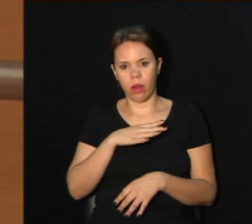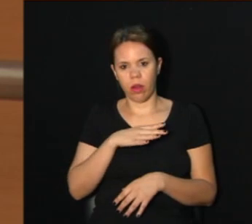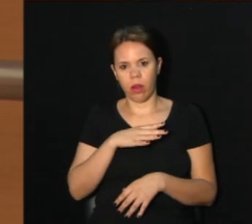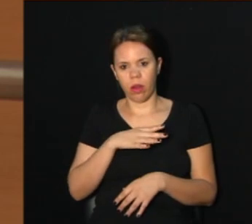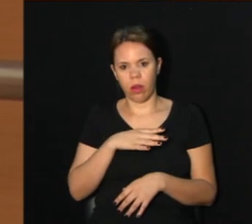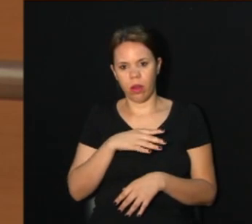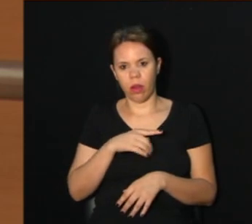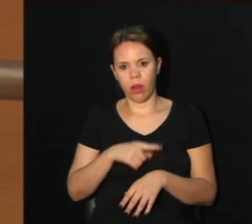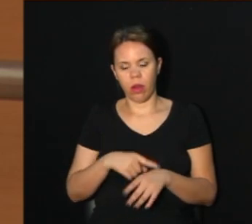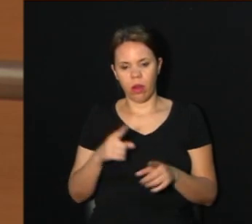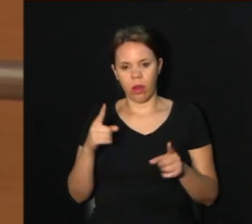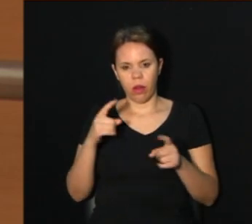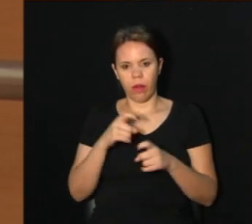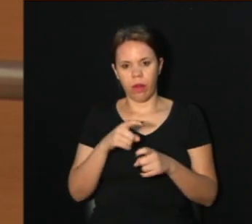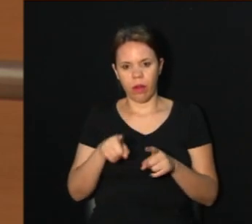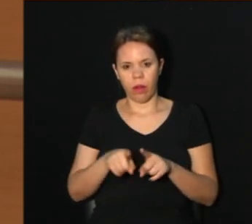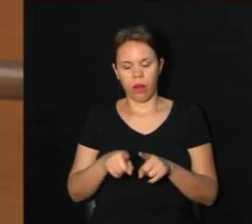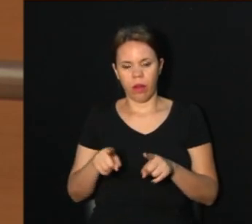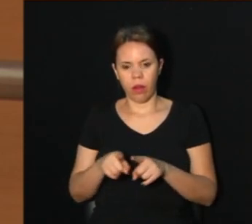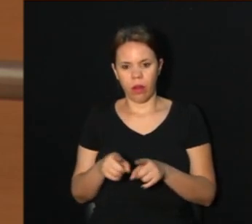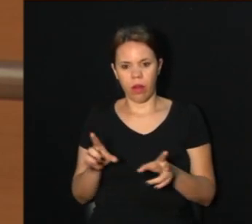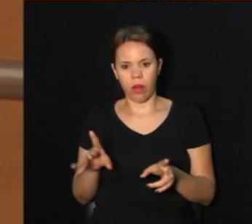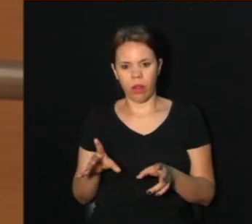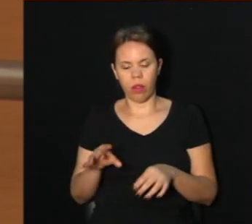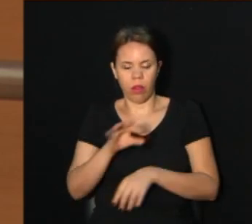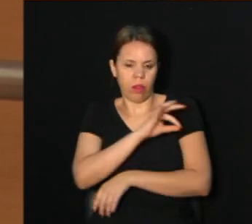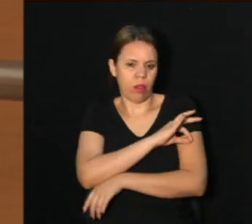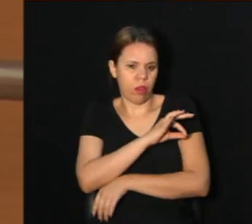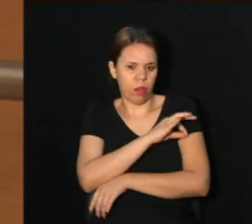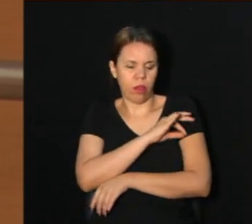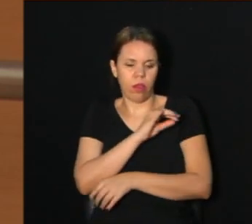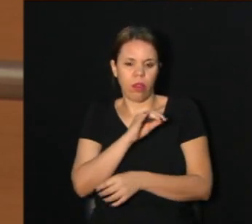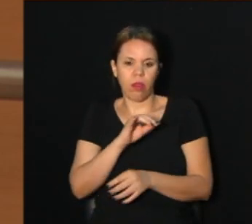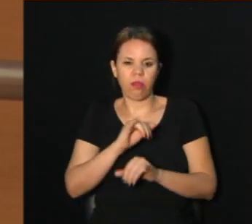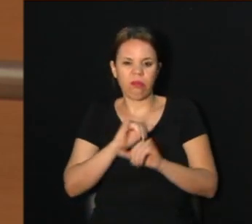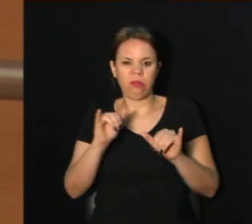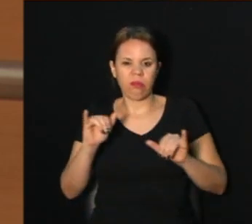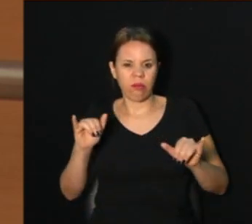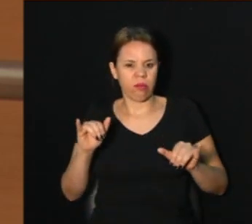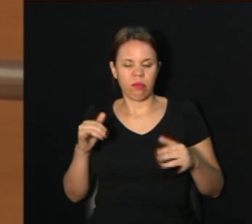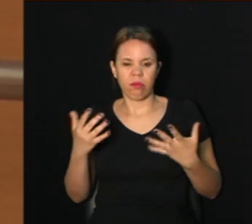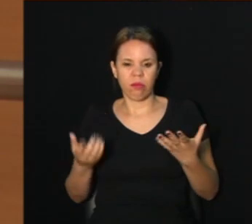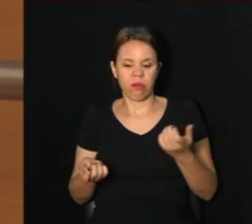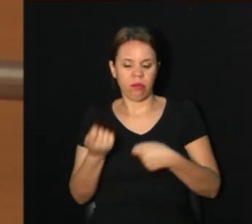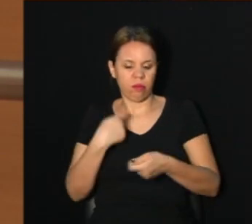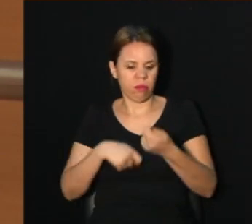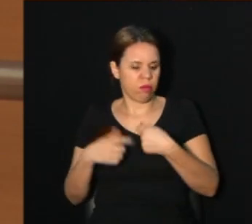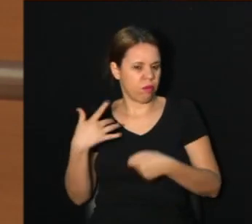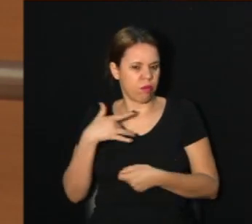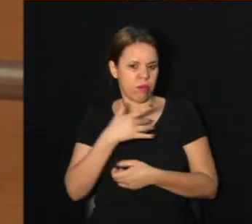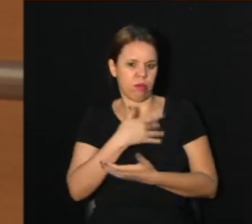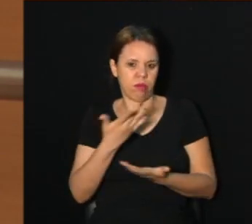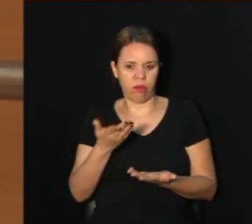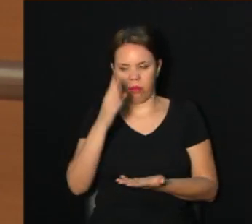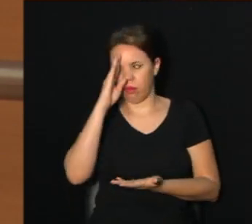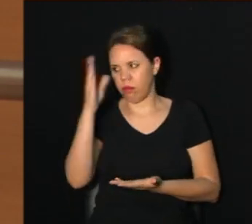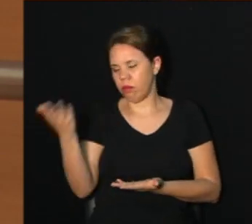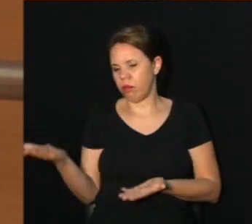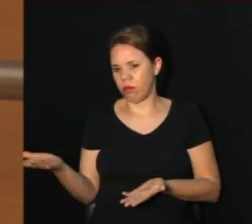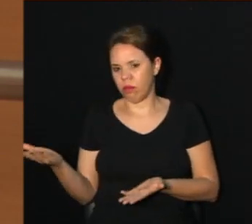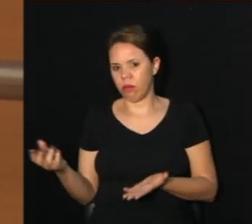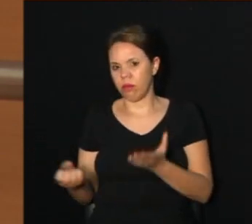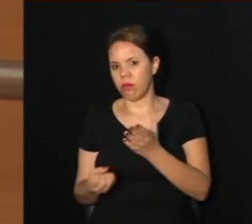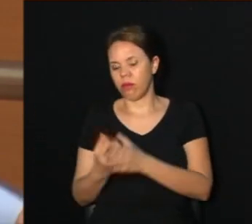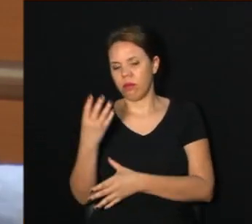momento que só escutamos do Executivo, notícias que não têm condições de gerir a saúde, principalmente, se